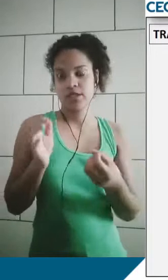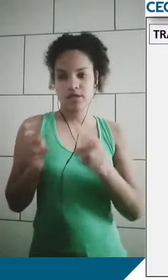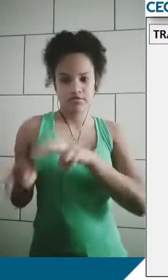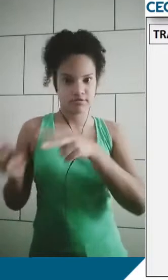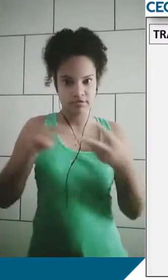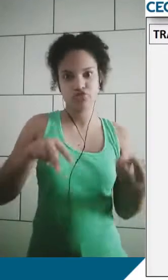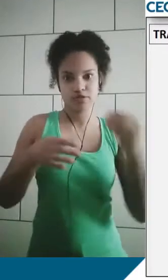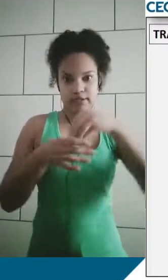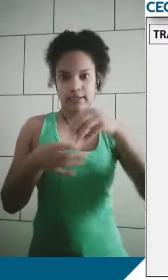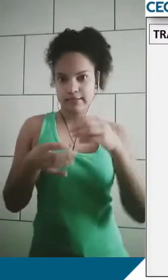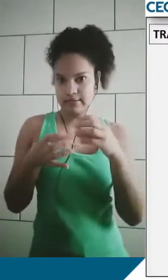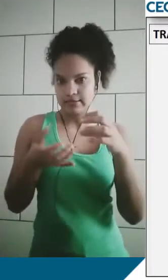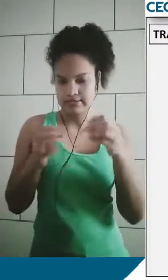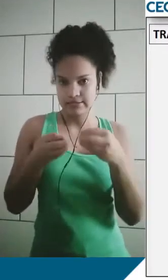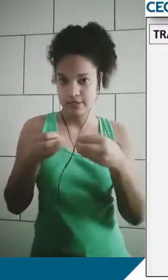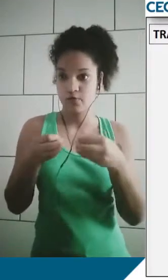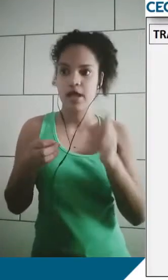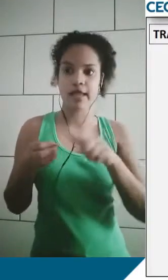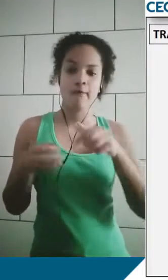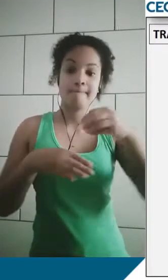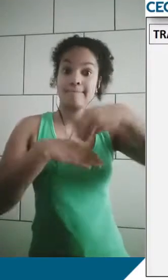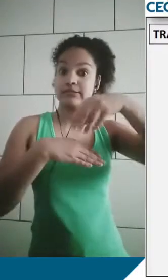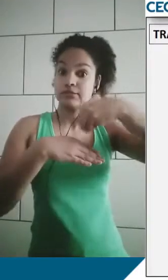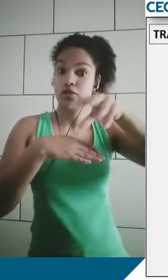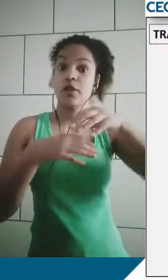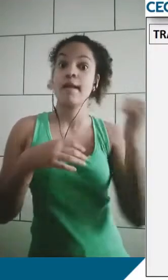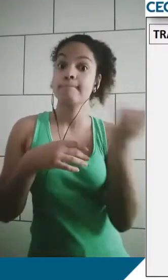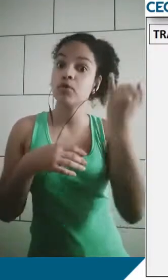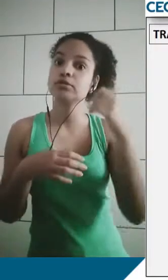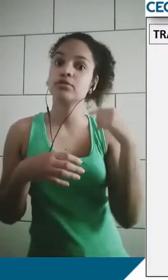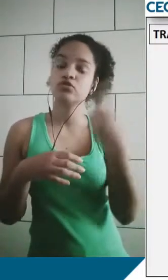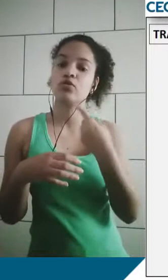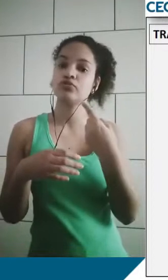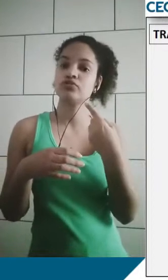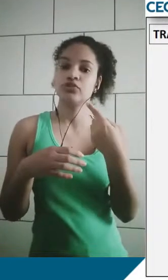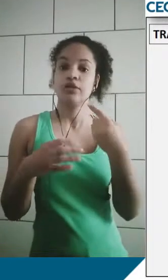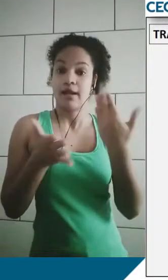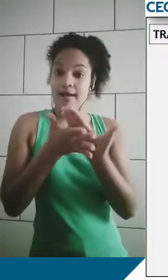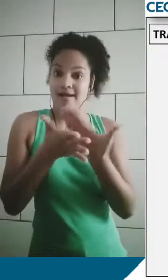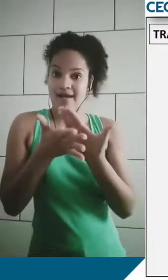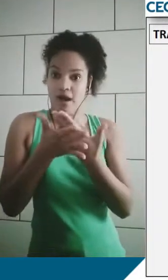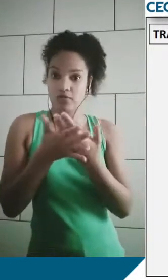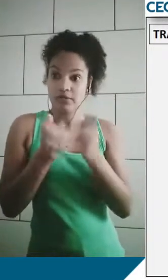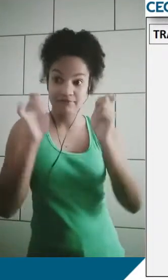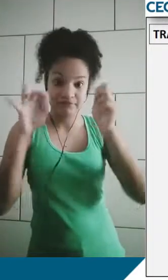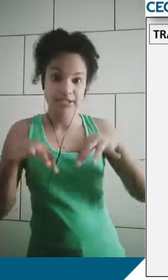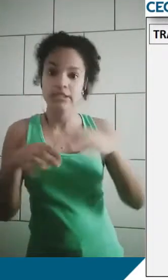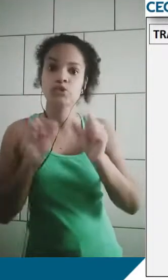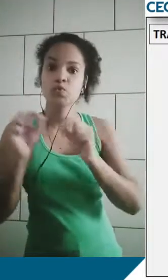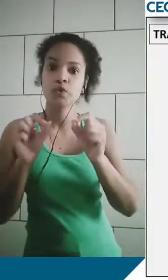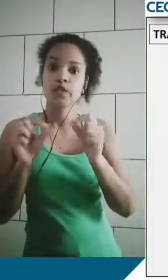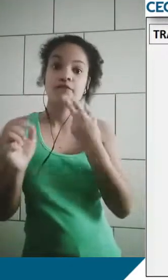RNA mensageiro, é importante que a gente termine essa aula falando de um fenômeno